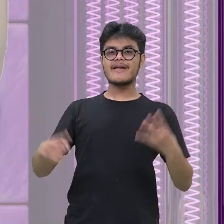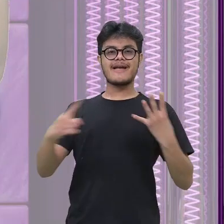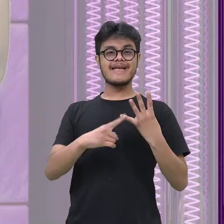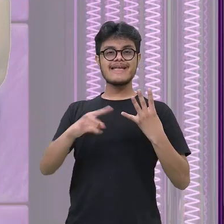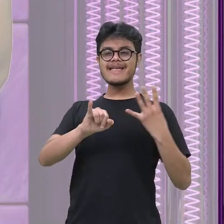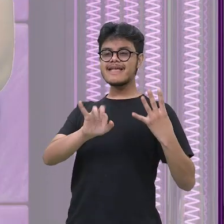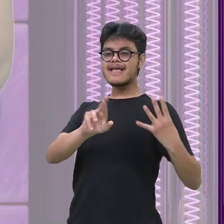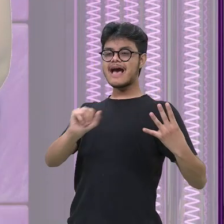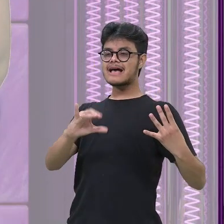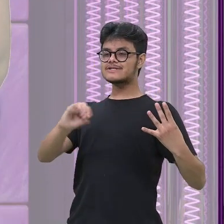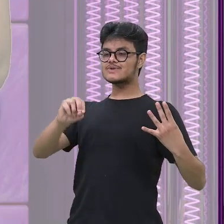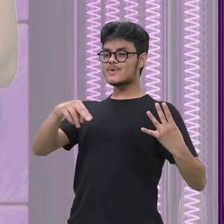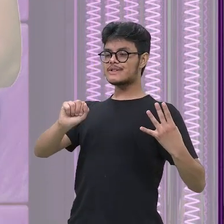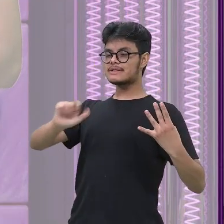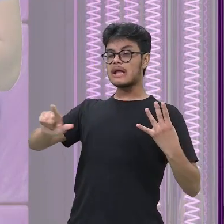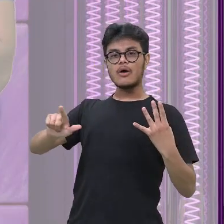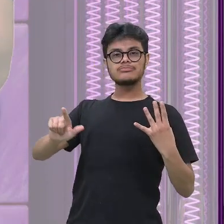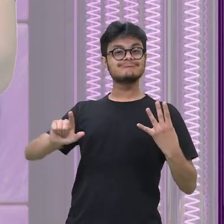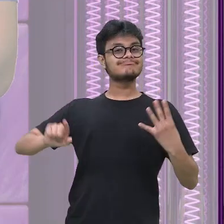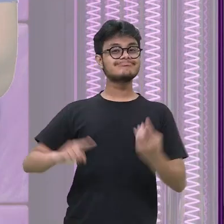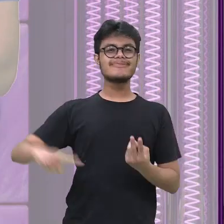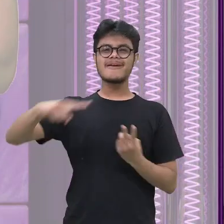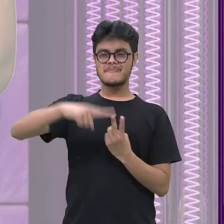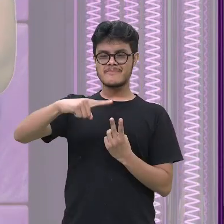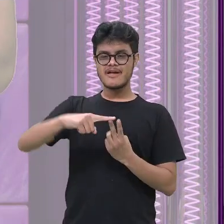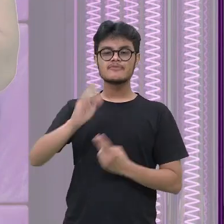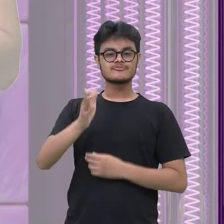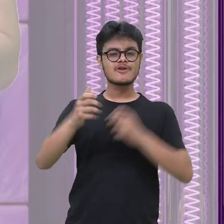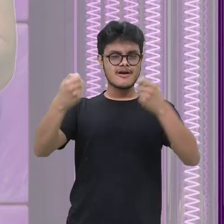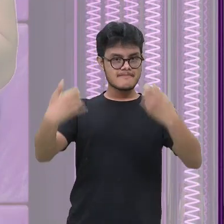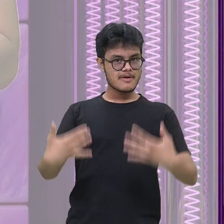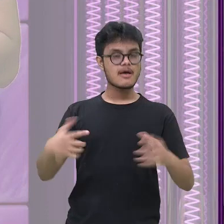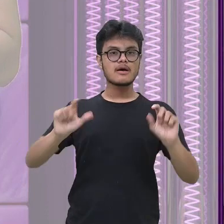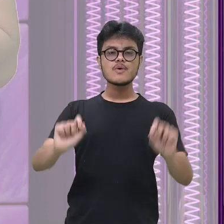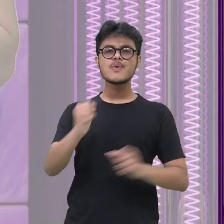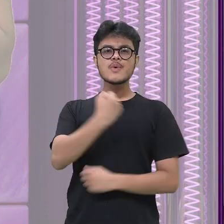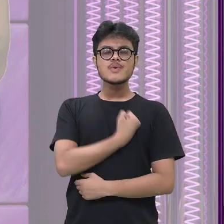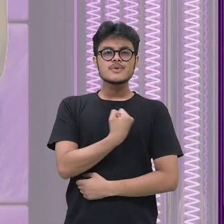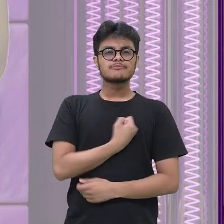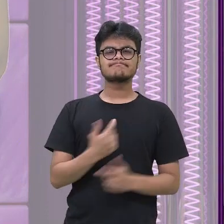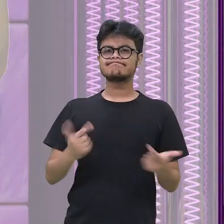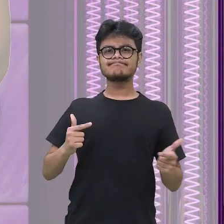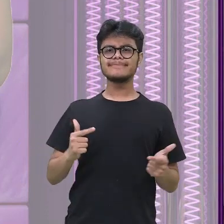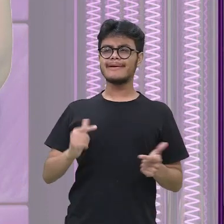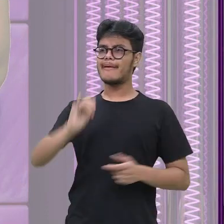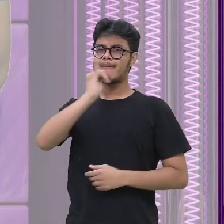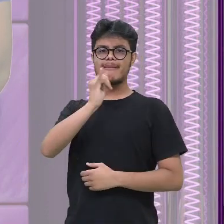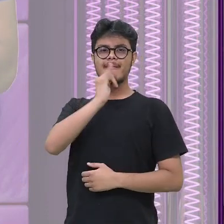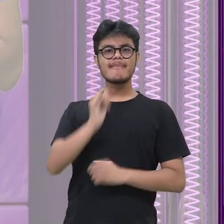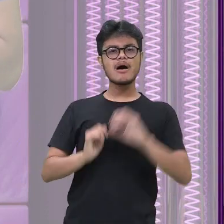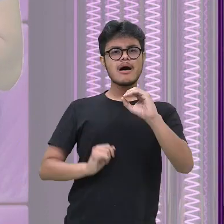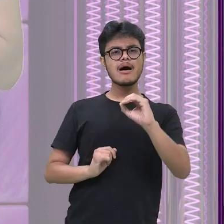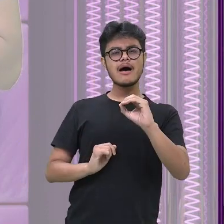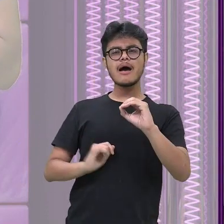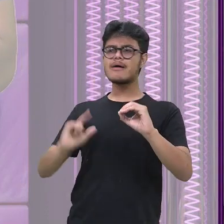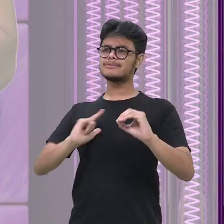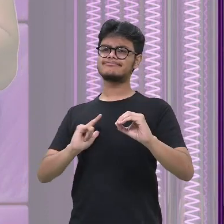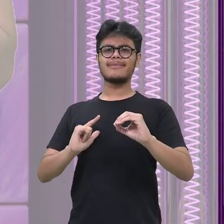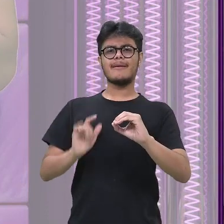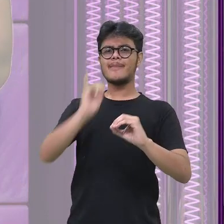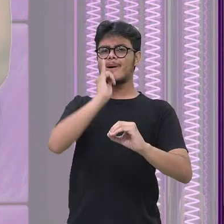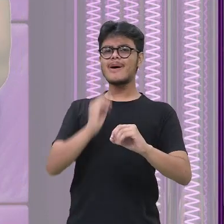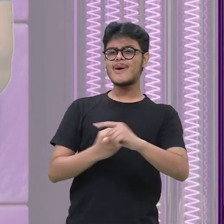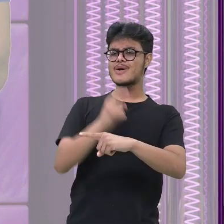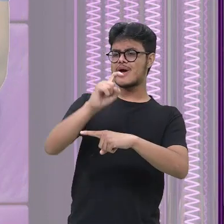números irracionais. Como eu vinha falando para vocês, são números que eu não consigo escrever como sendo uma fração.